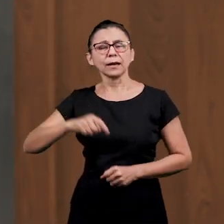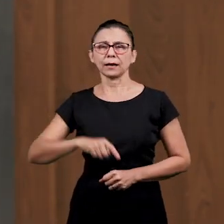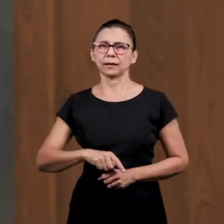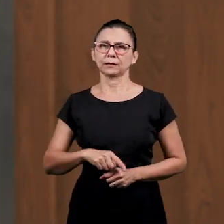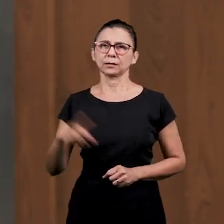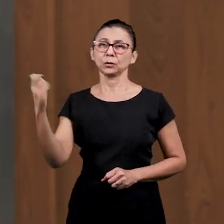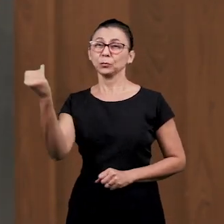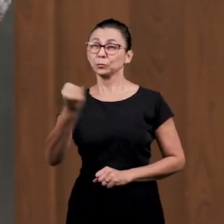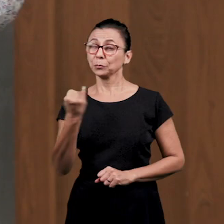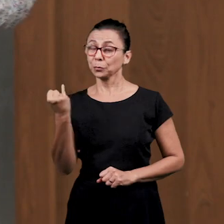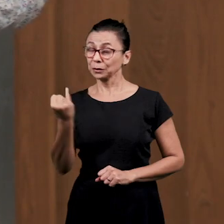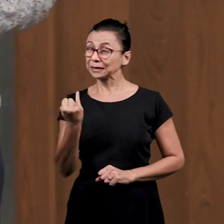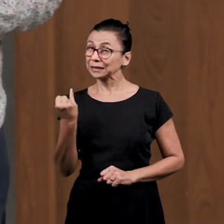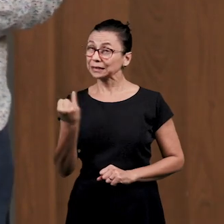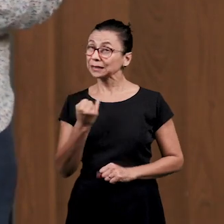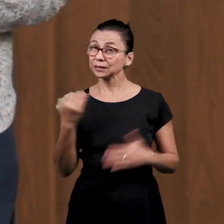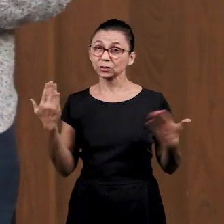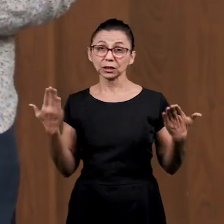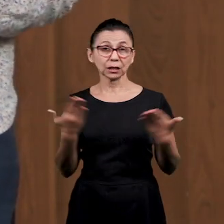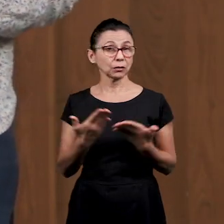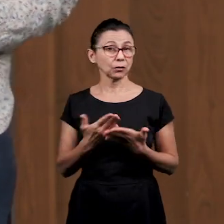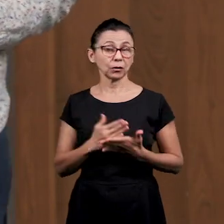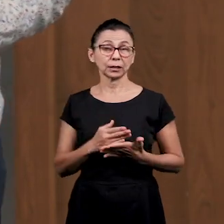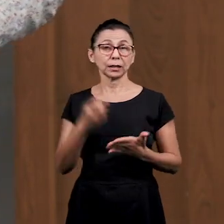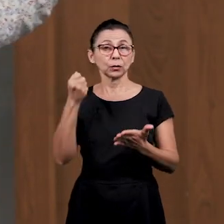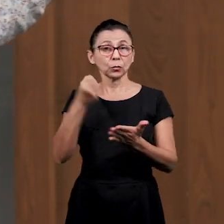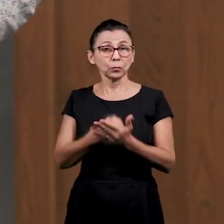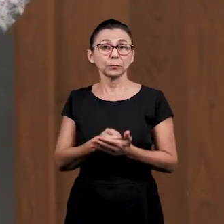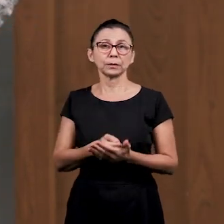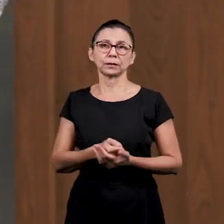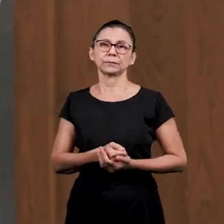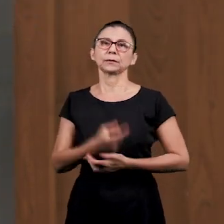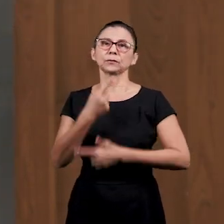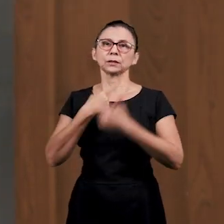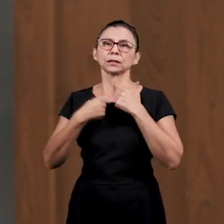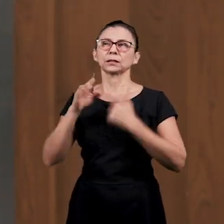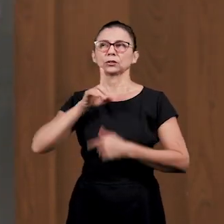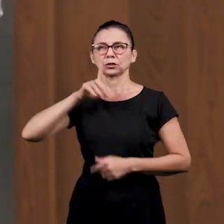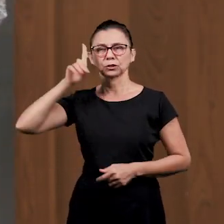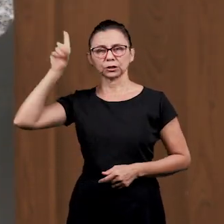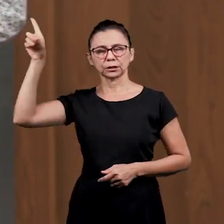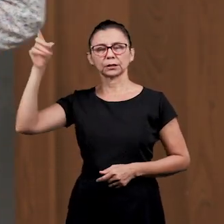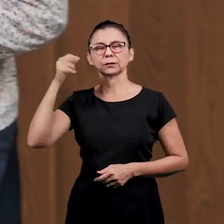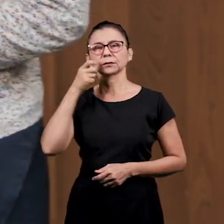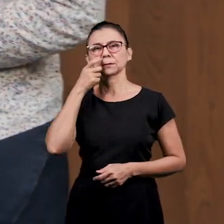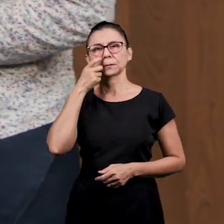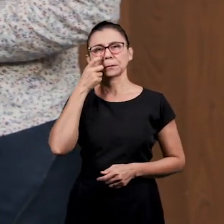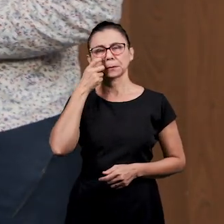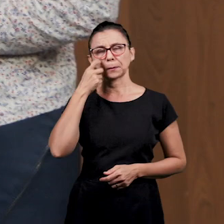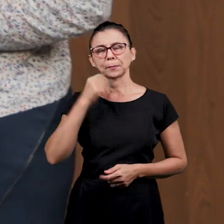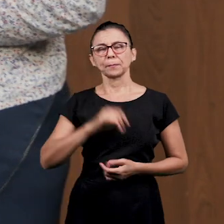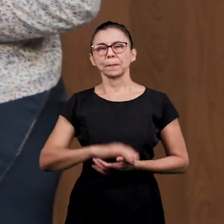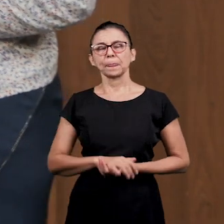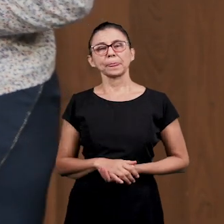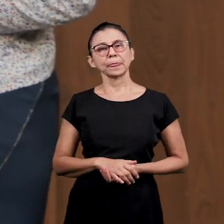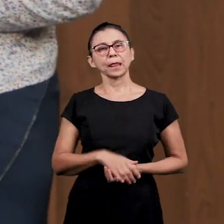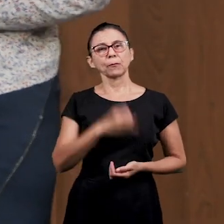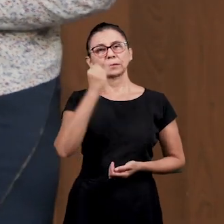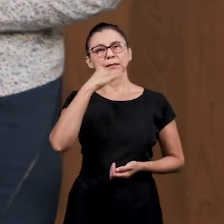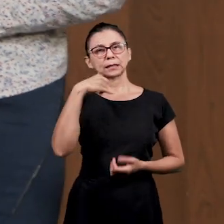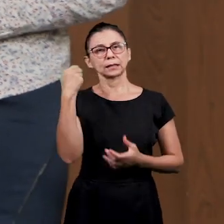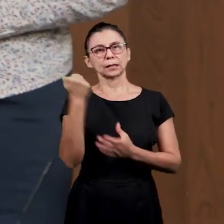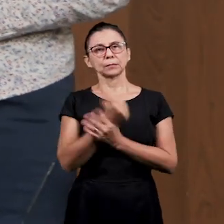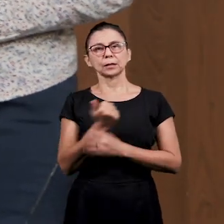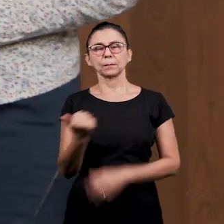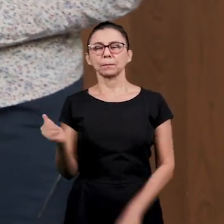o que importava para Abraão era cumprir o projeto de Deus na vida dele. E foram subindo